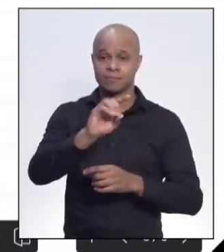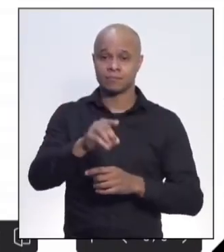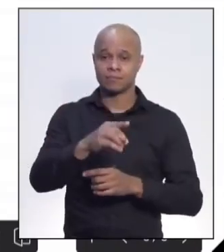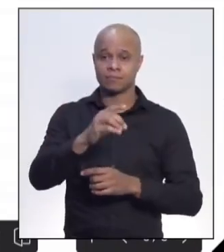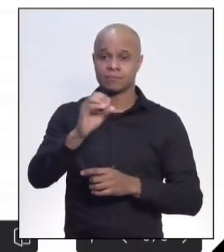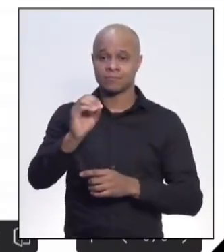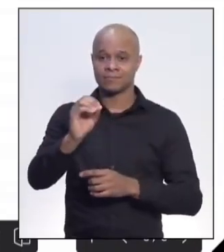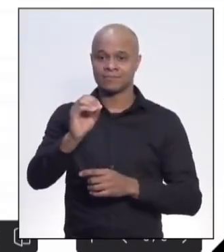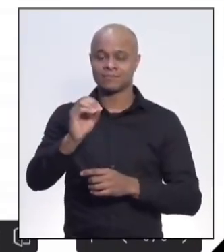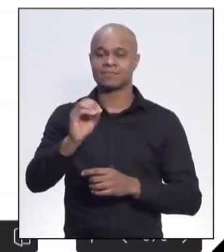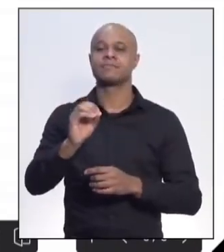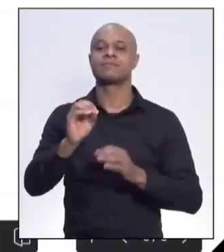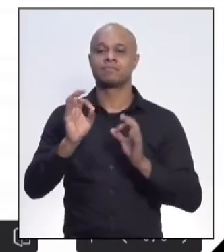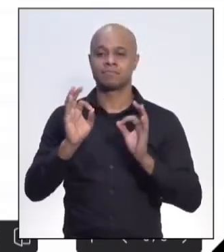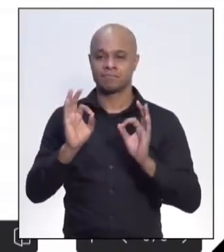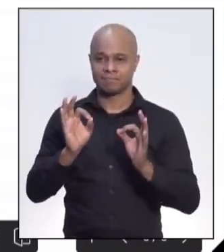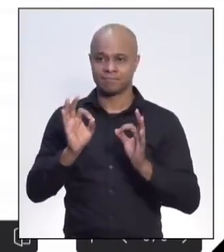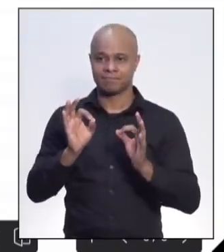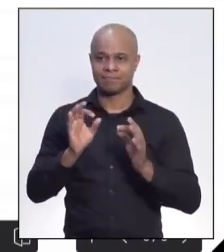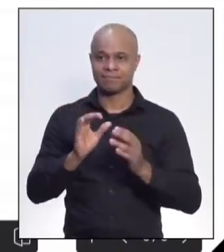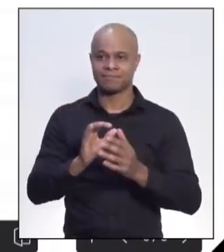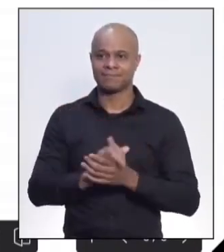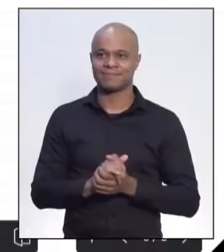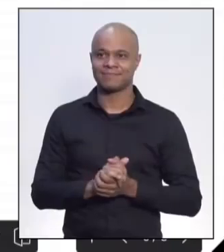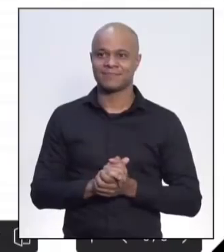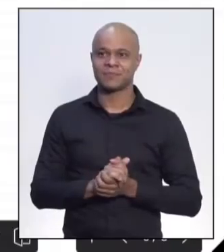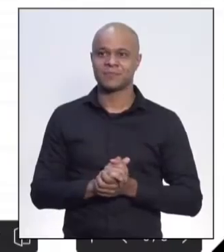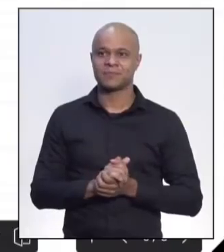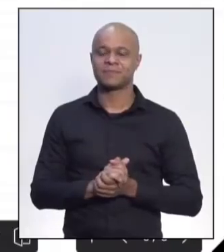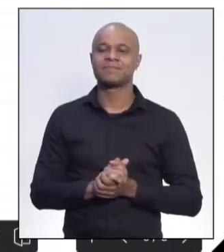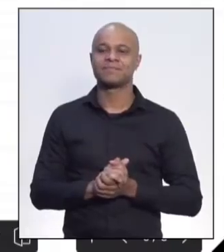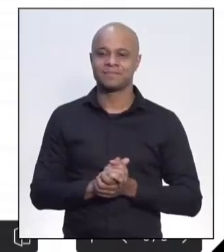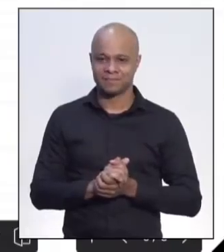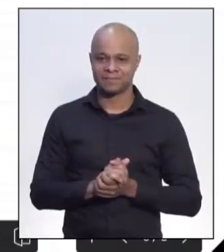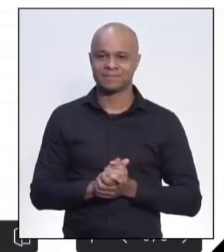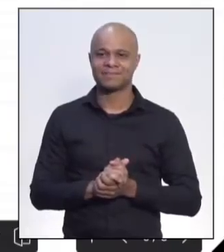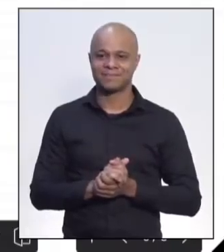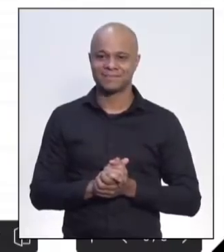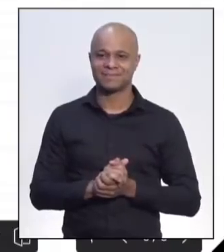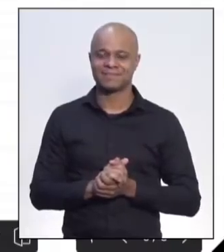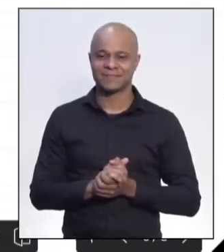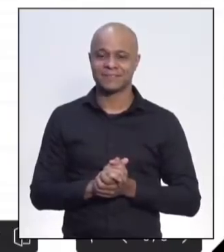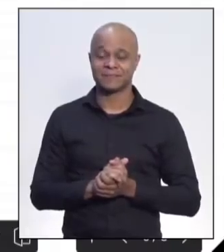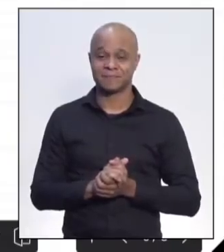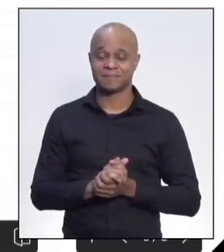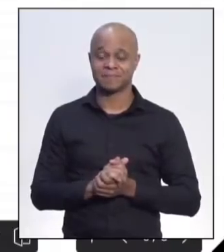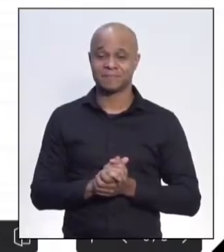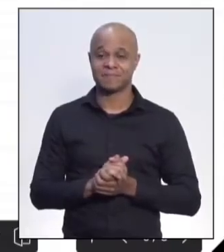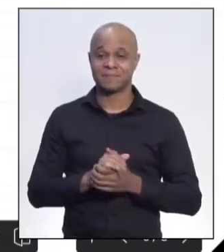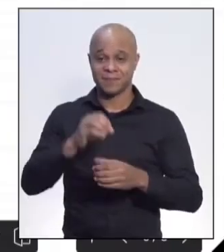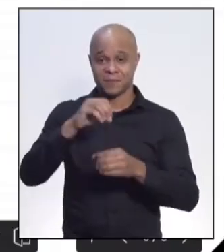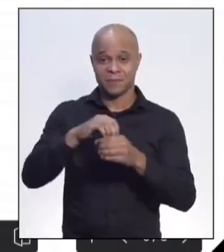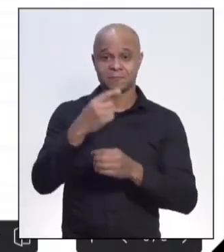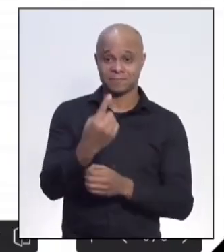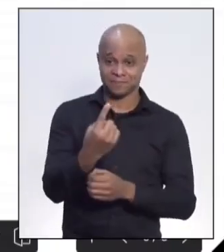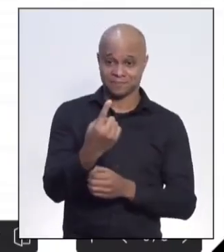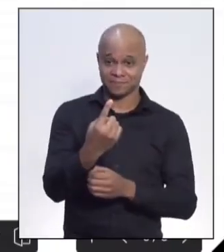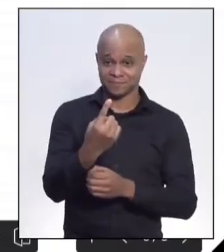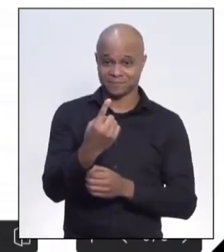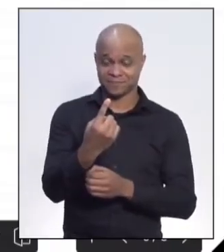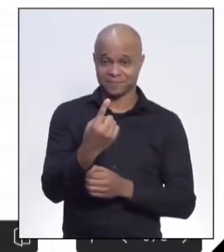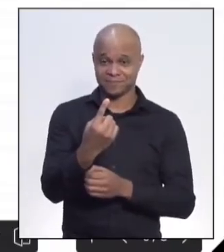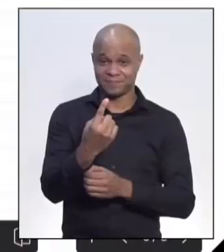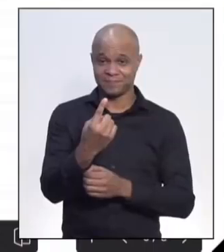0, 0. Que é o 0 do x e o 0 do y. Se eu colocar o 1, comprei 1